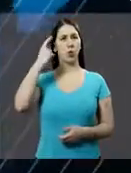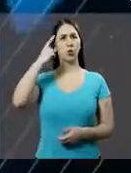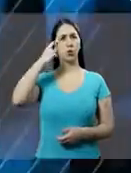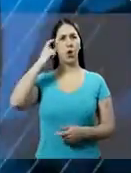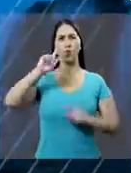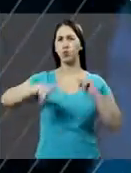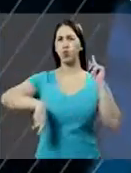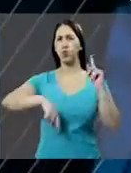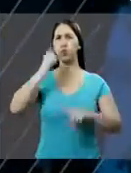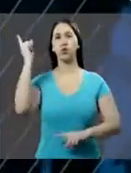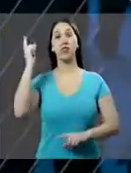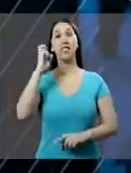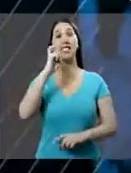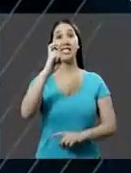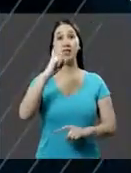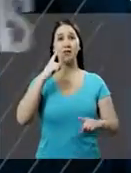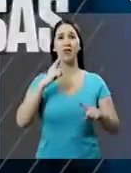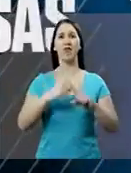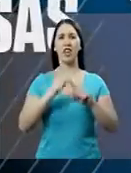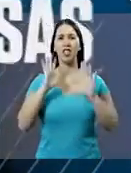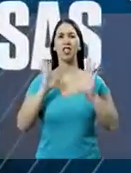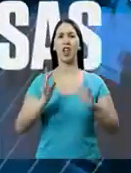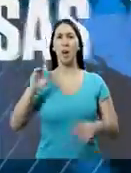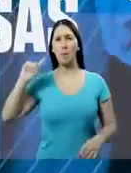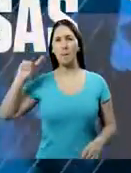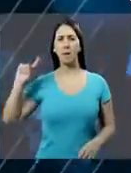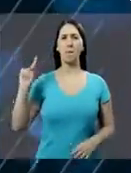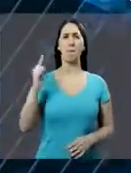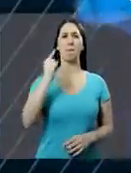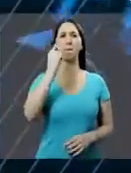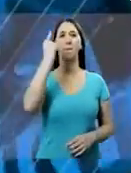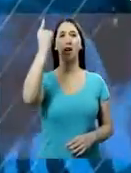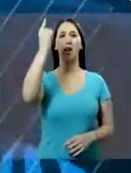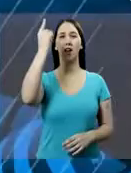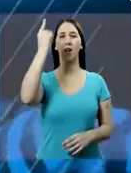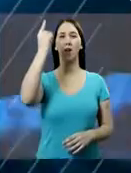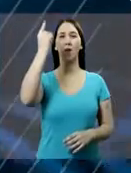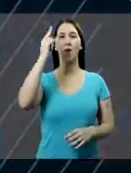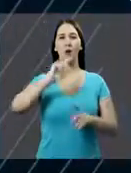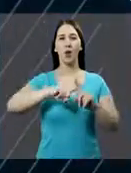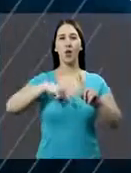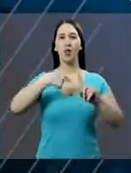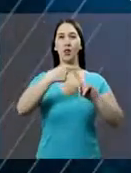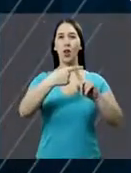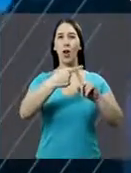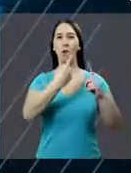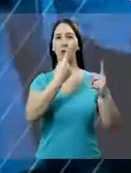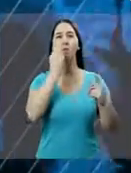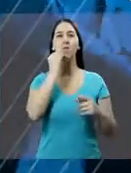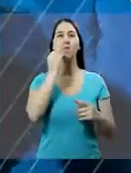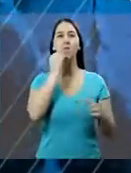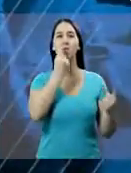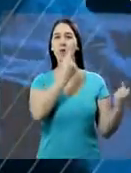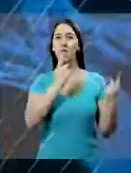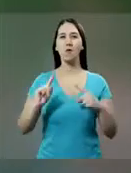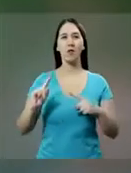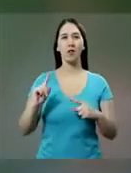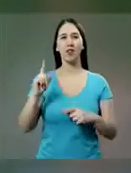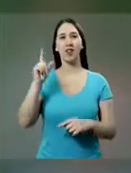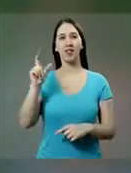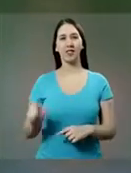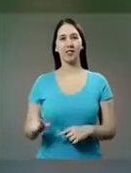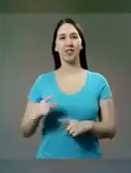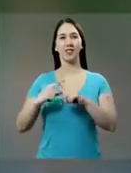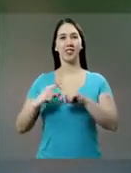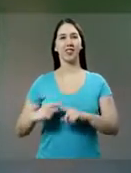João Dória dispara e pela quinta vez consecutiva se mantém na liderança e dobra vantagem sobre seu adversário.